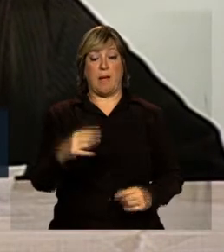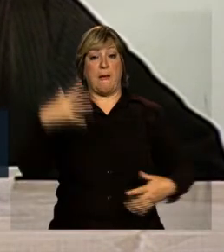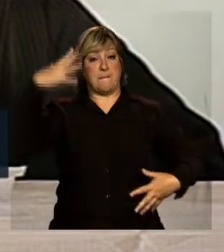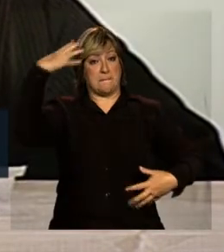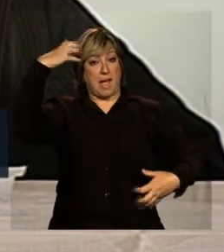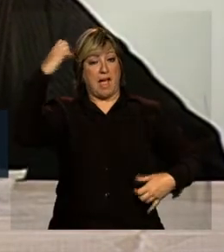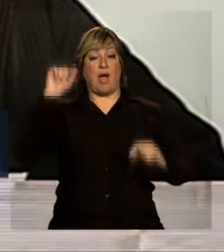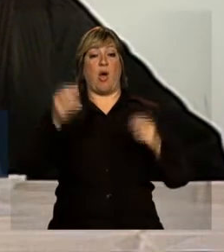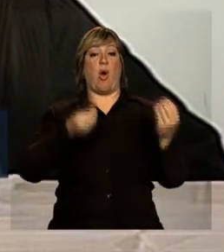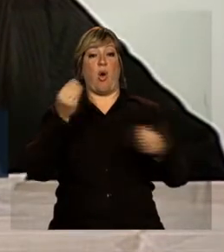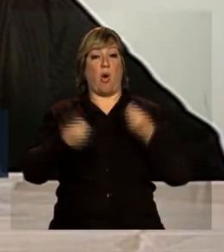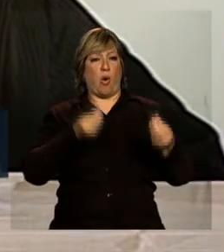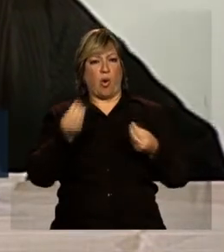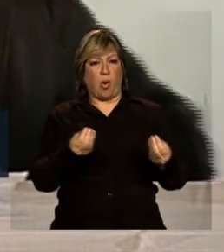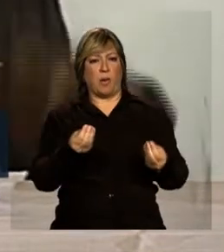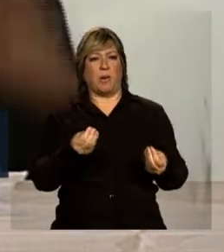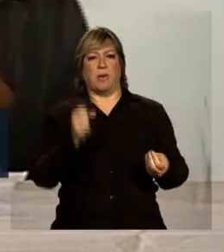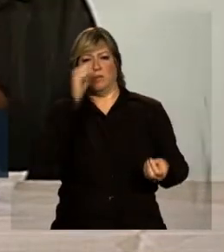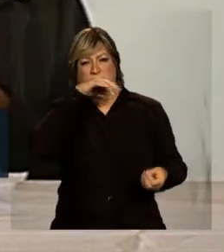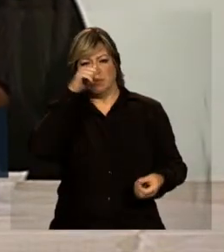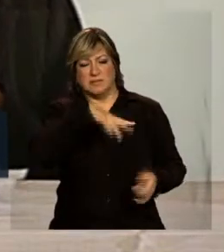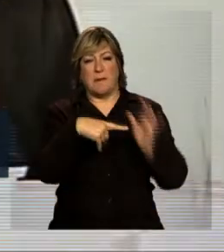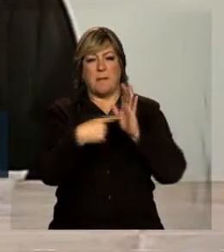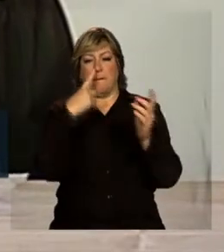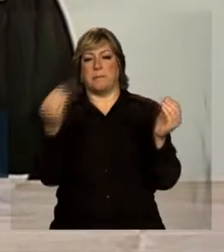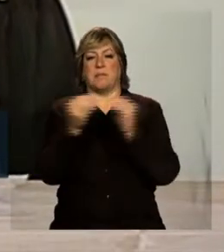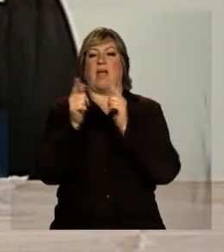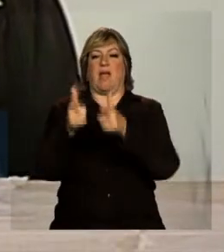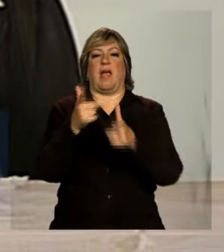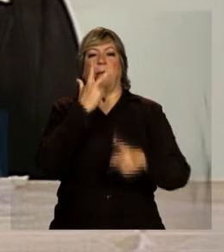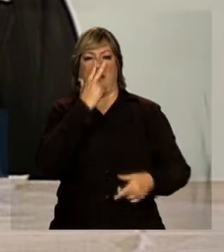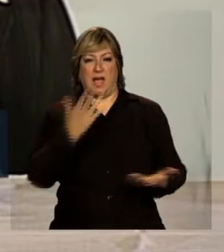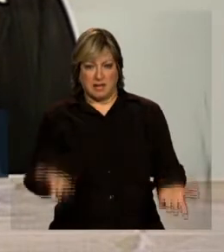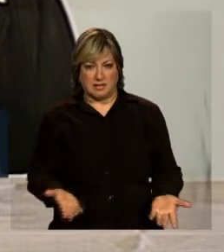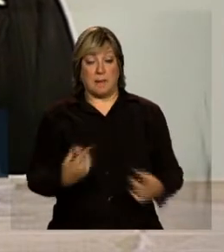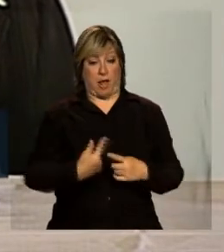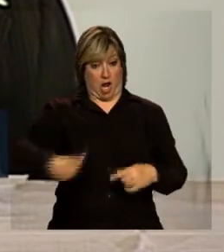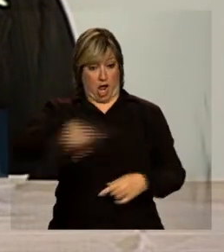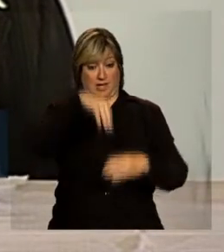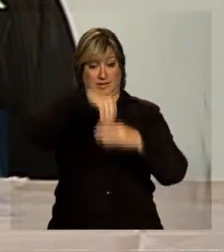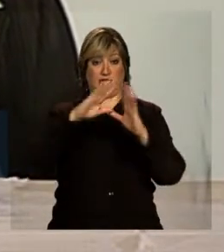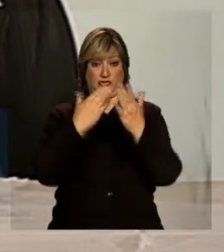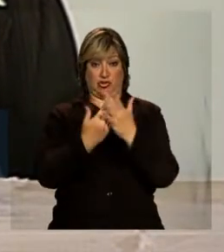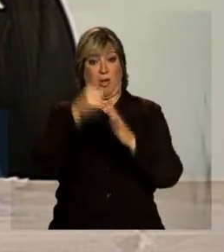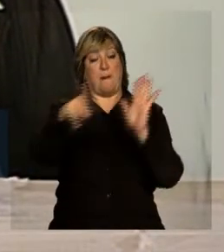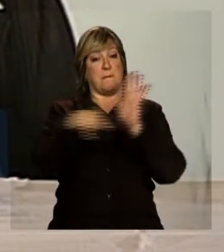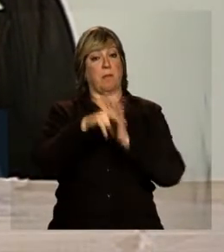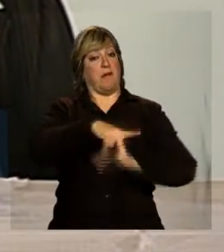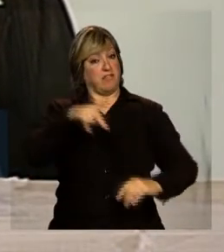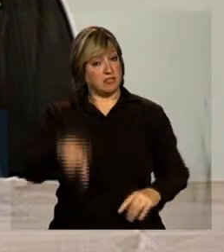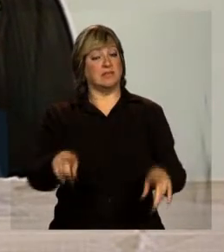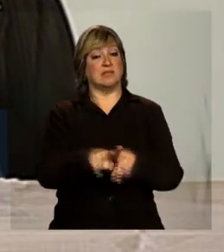macaco naquele termo bem pejorativo, e nós, alunos, nós, quando estamos na escola, todo mundo, até o próprio professor, a maioria